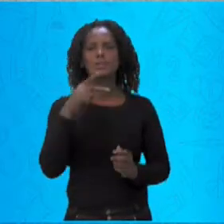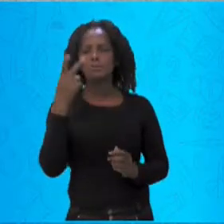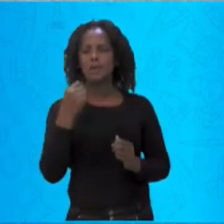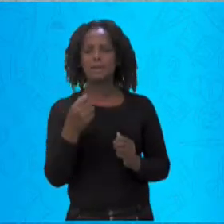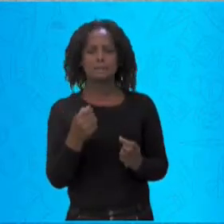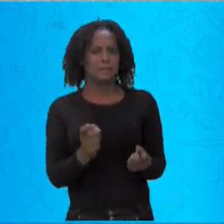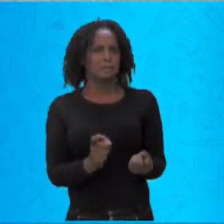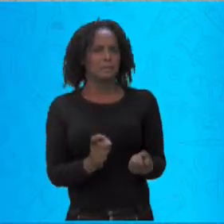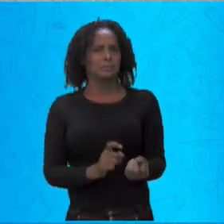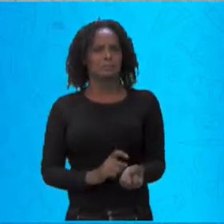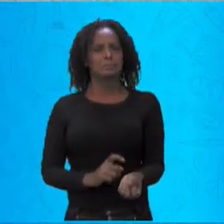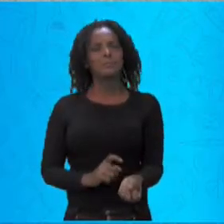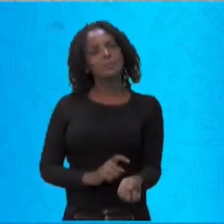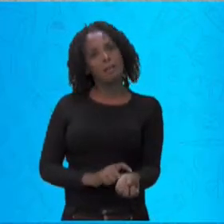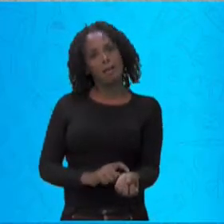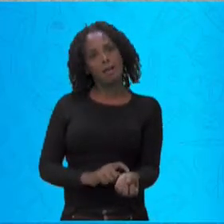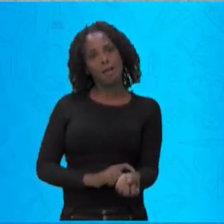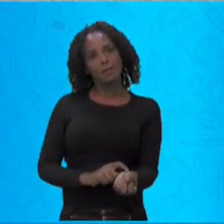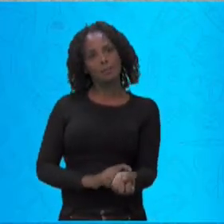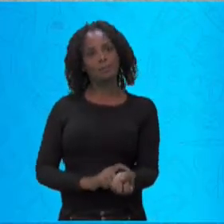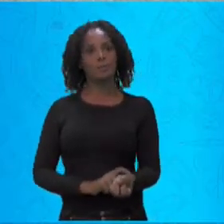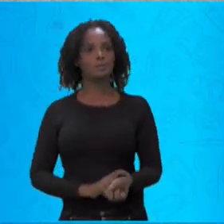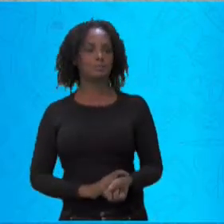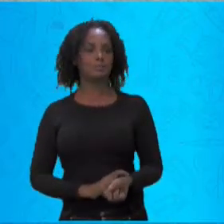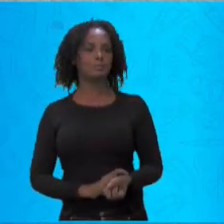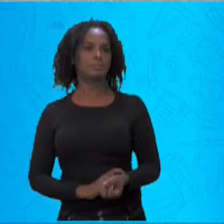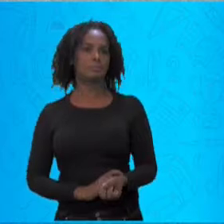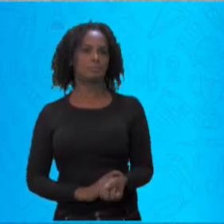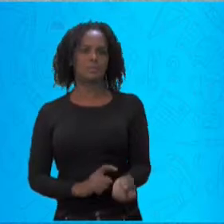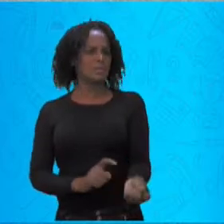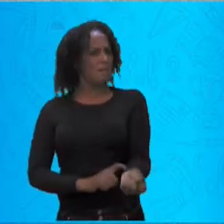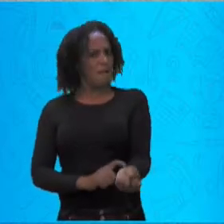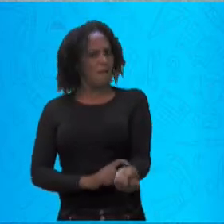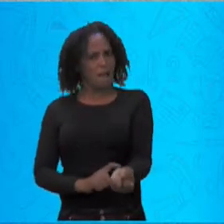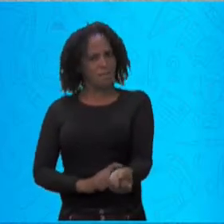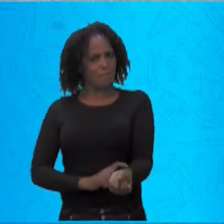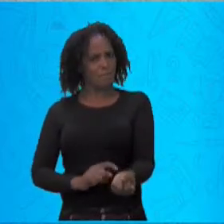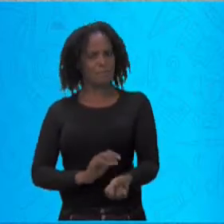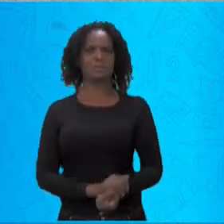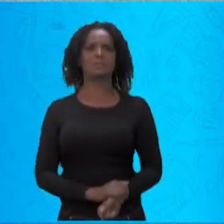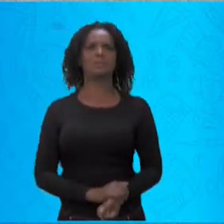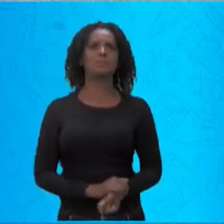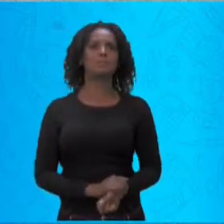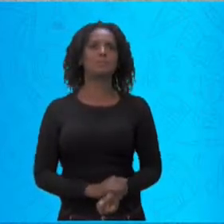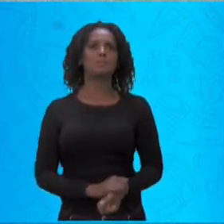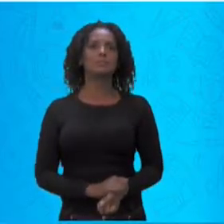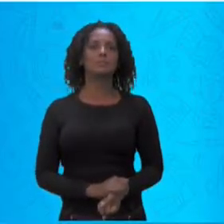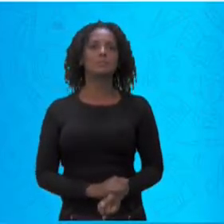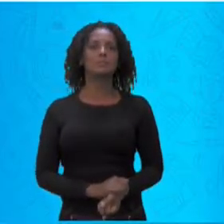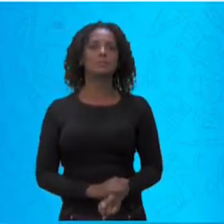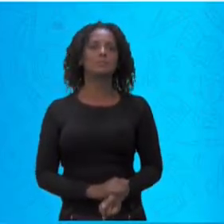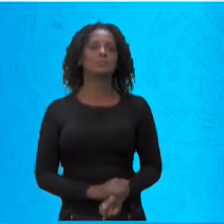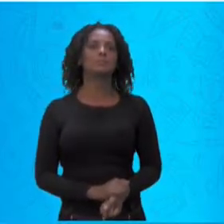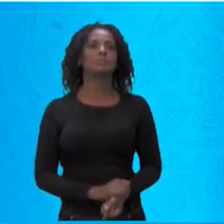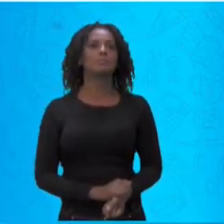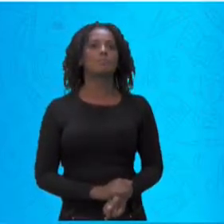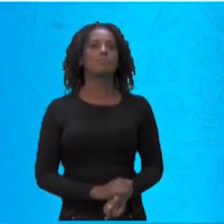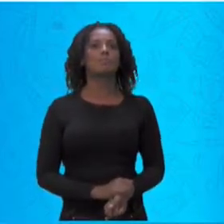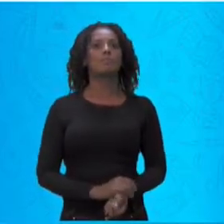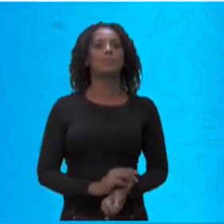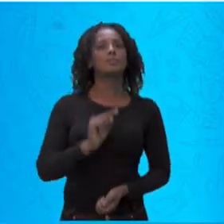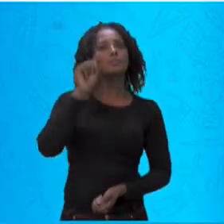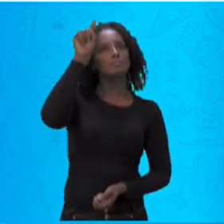que raiva, eu intensifiquei um sentimento, que é a raiva. Eu coloco